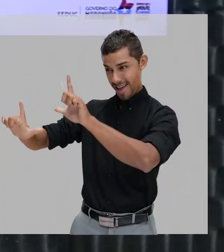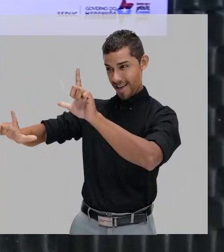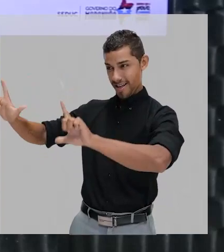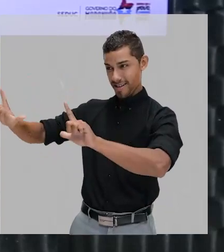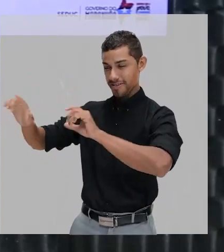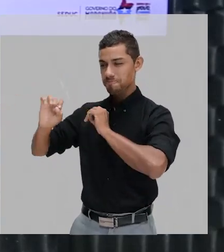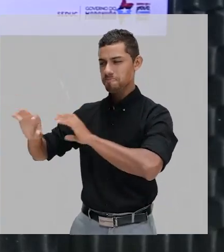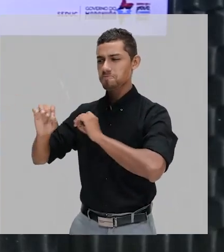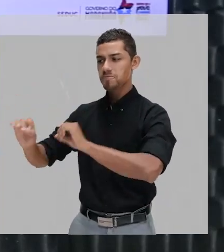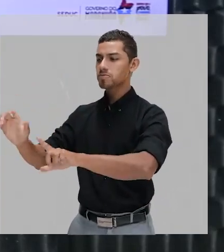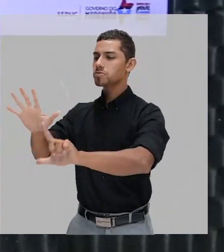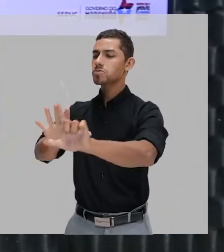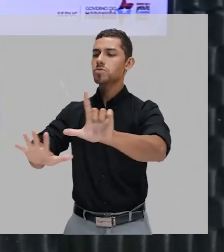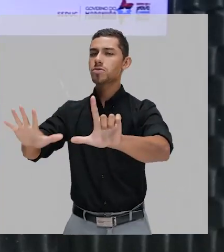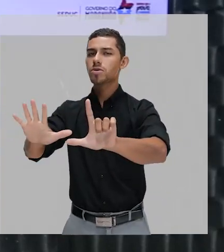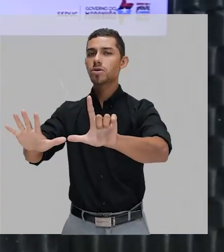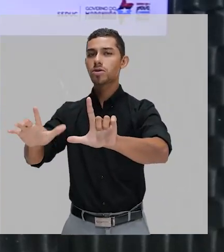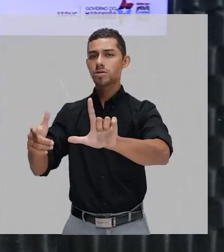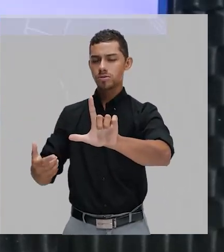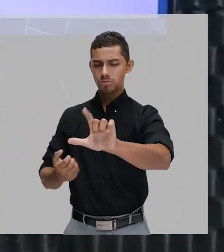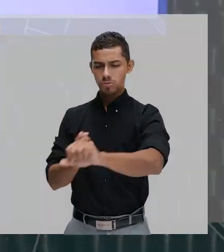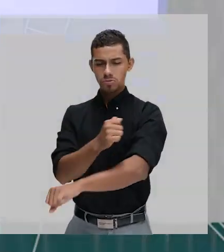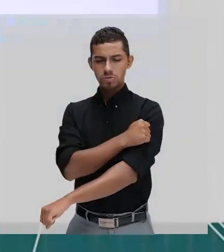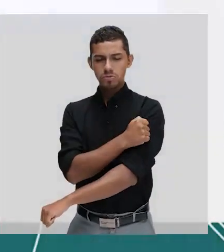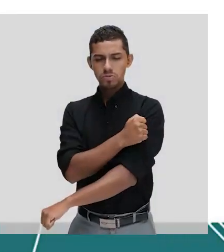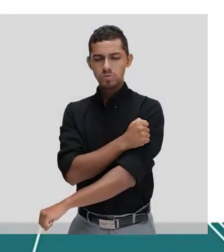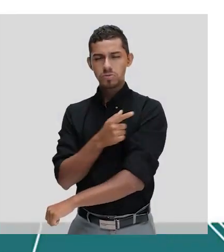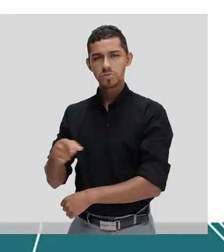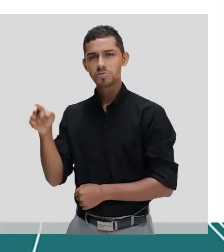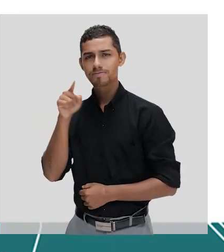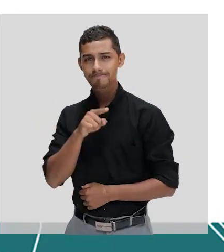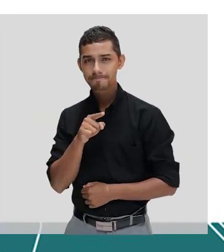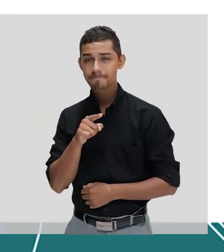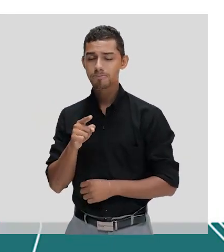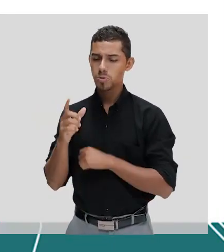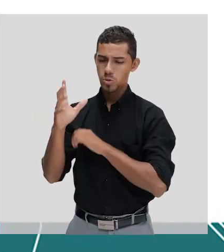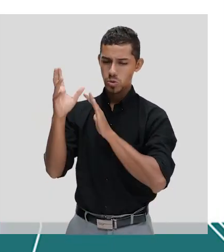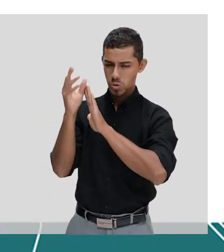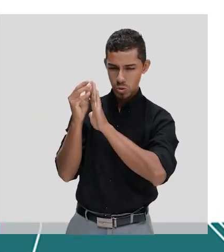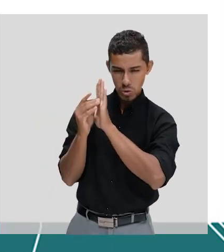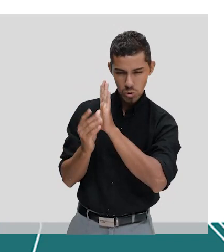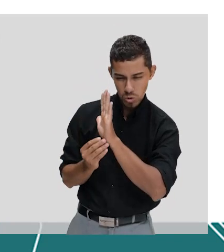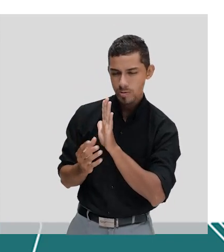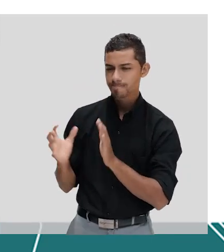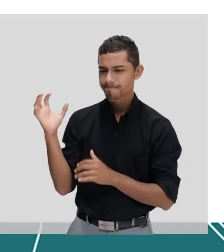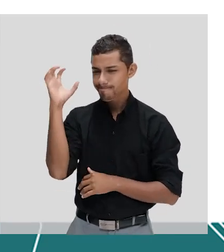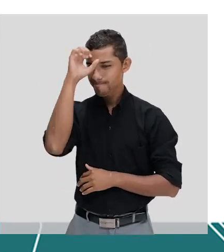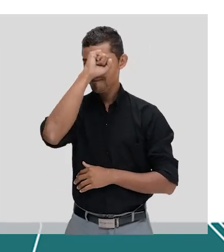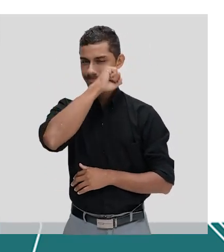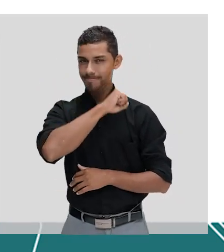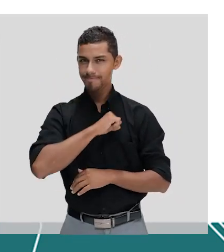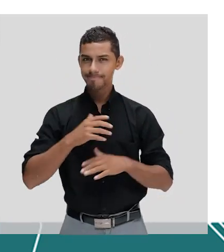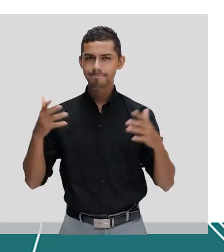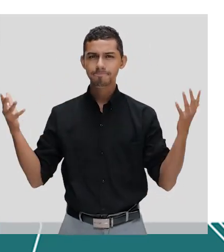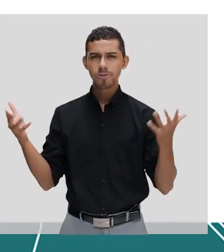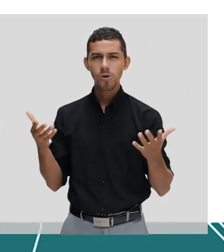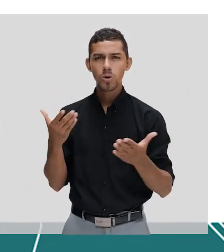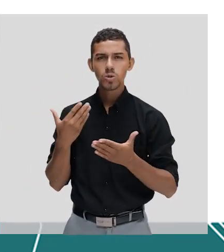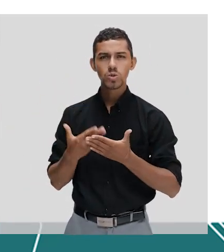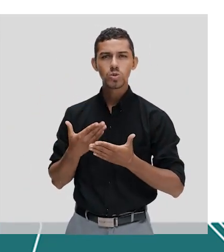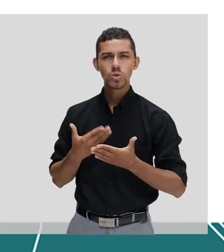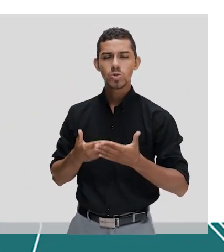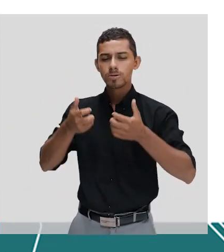portal do estudante que tem muito conteúdo para vocês. Na aula de hoje vamos falar sobre o texto literário e não